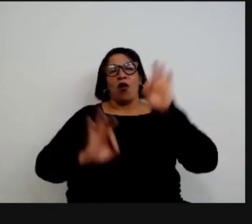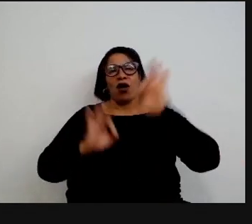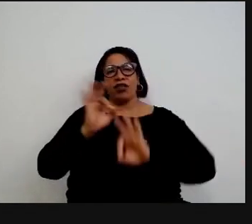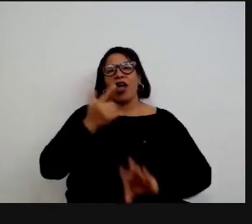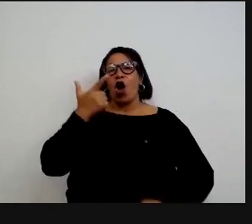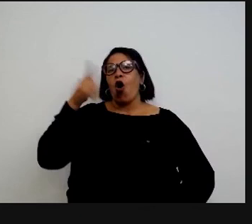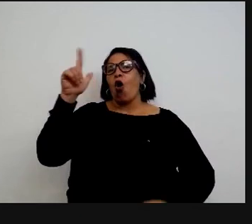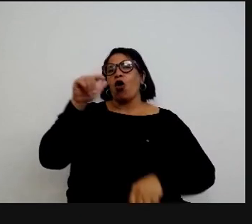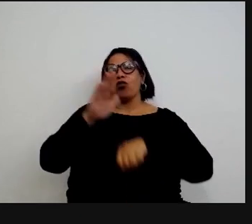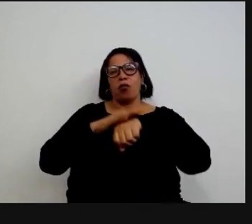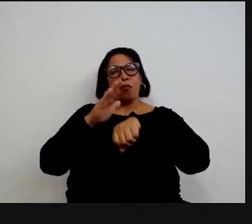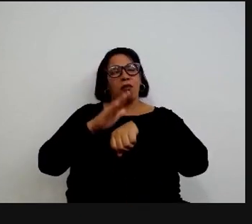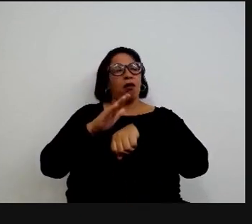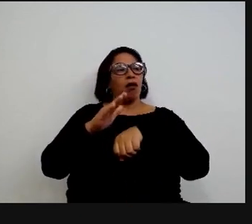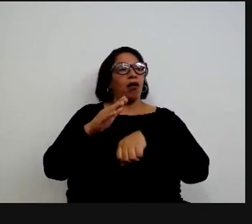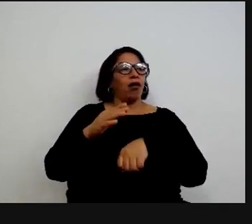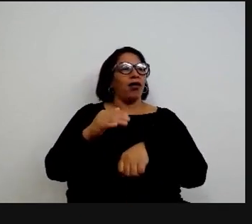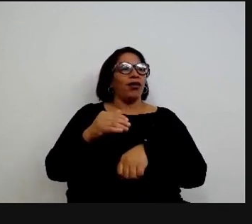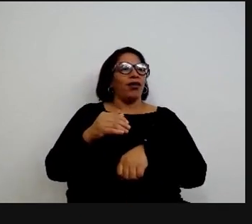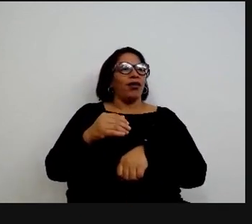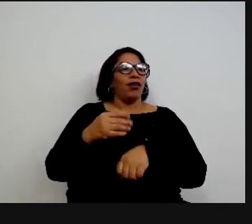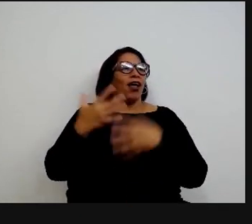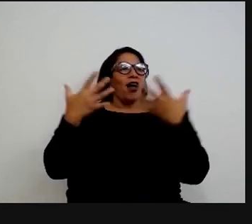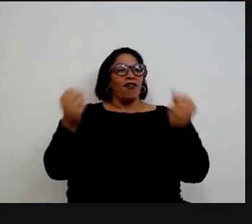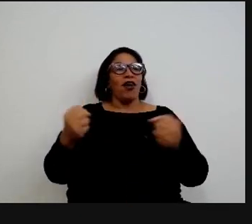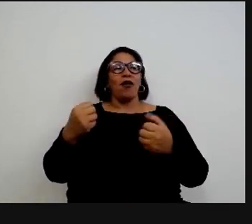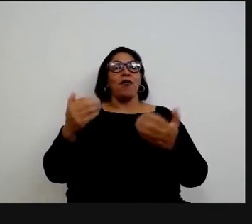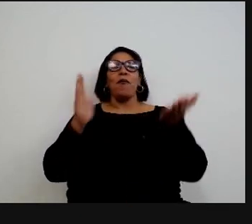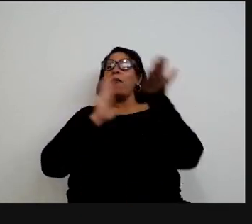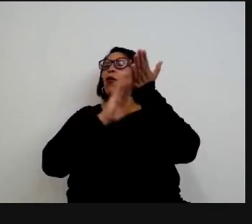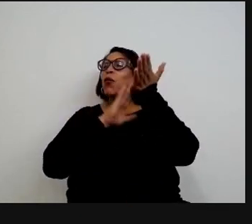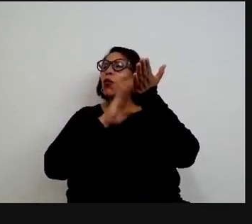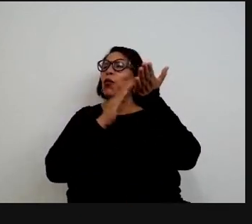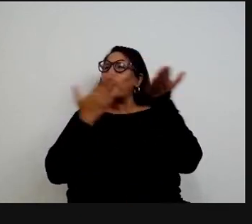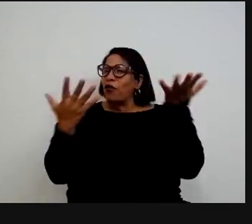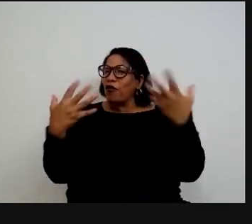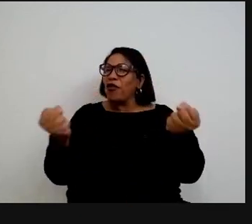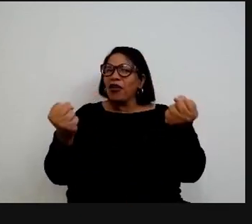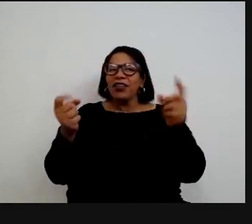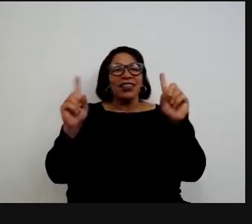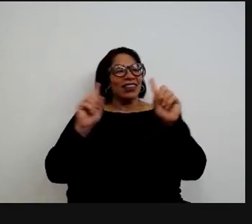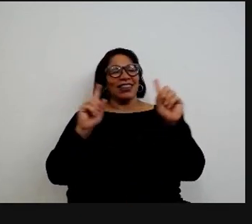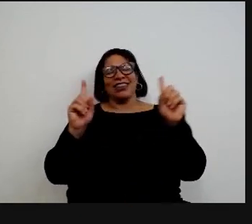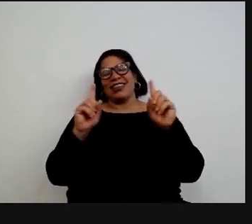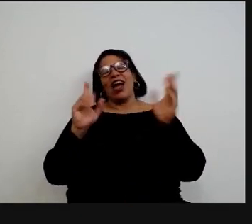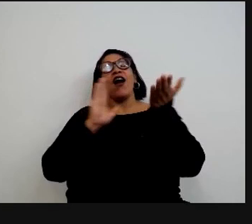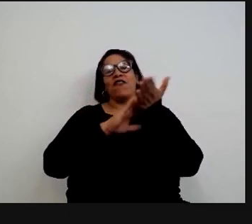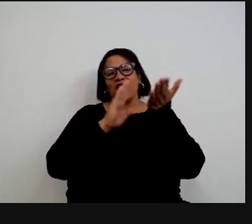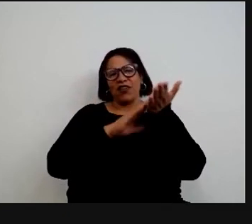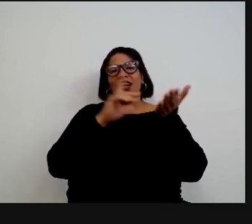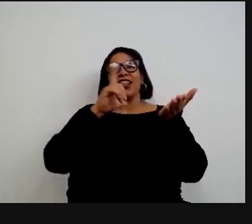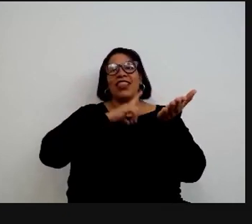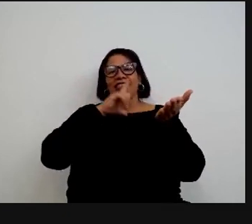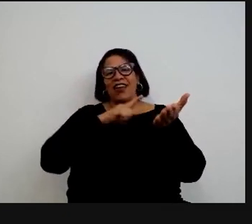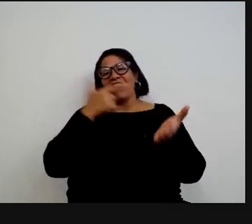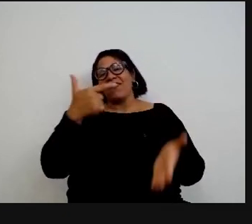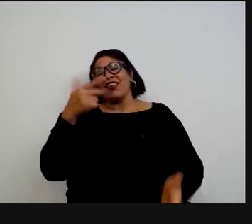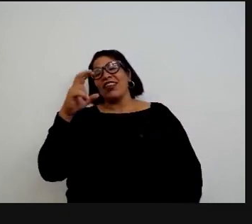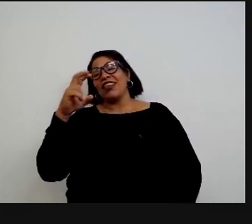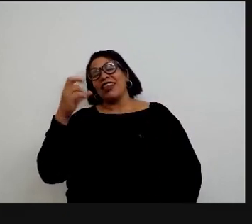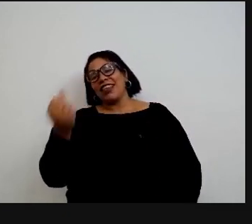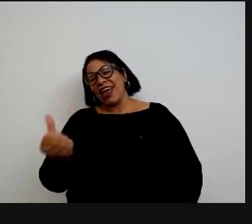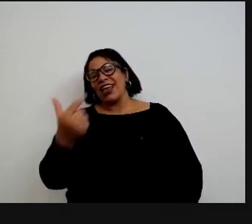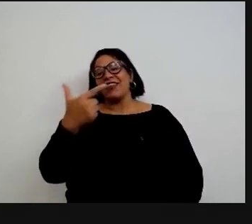outra, de verdade. Não pode ser só em aniversários, né? Pois é. Não, e aniversário, tem aniversário de 26,